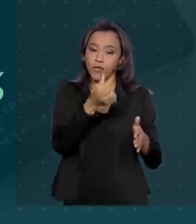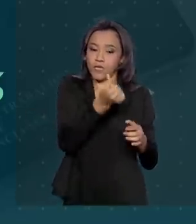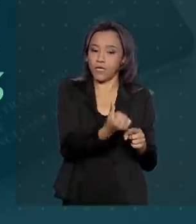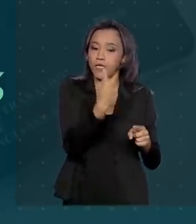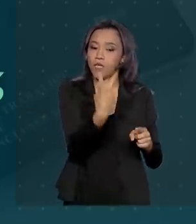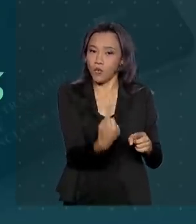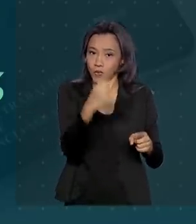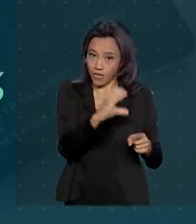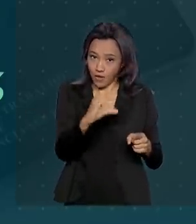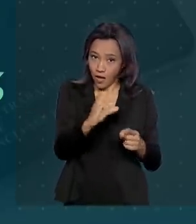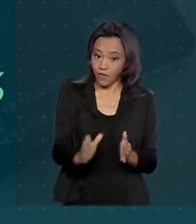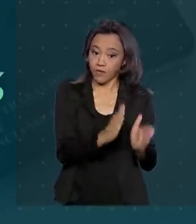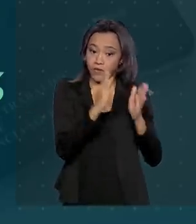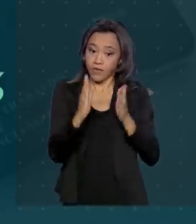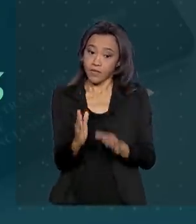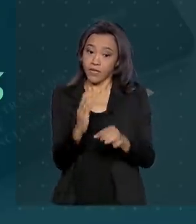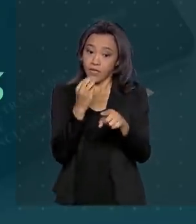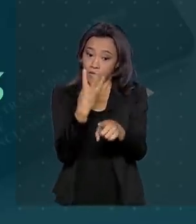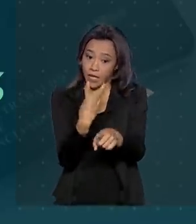2.089,61 e